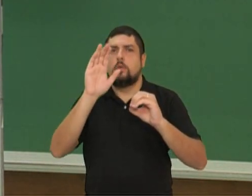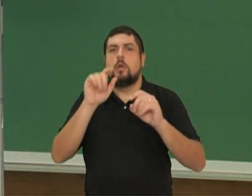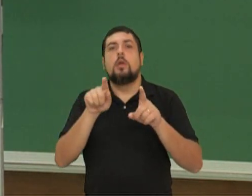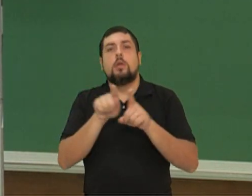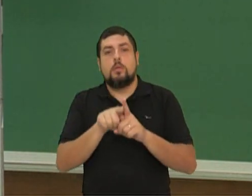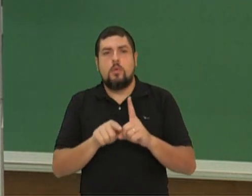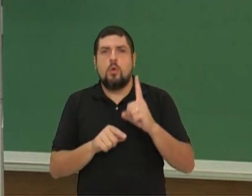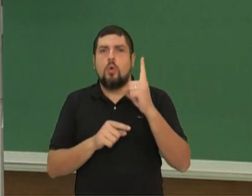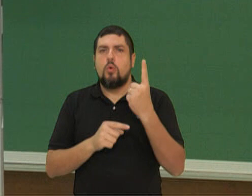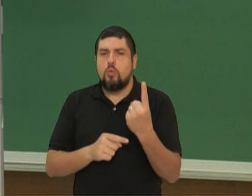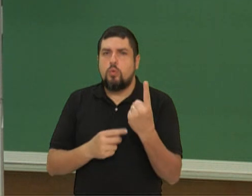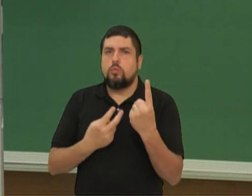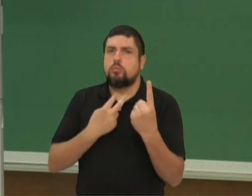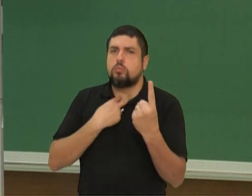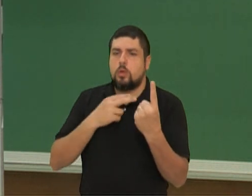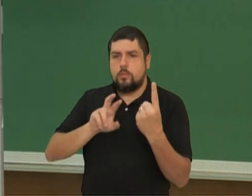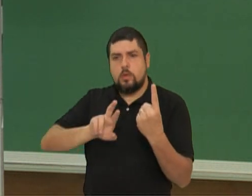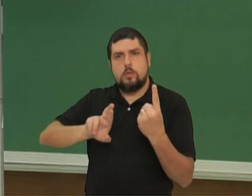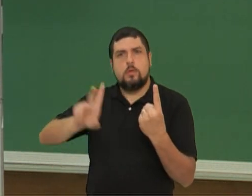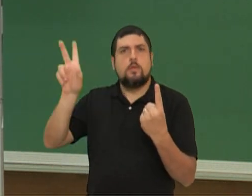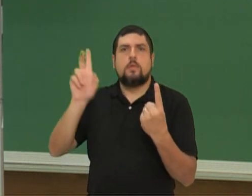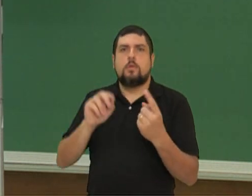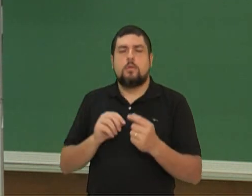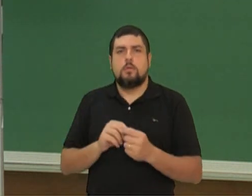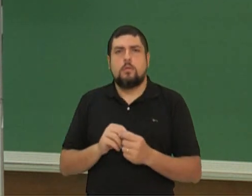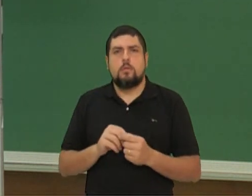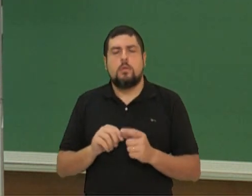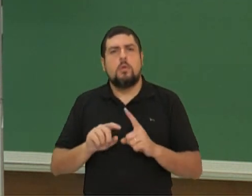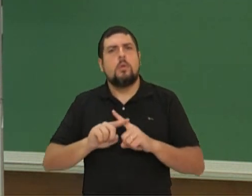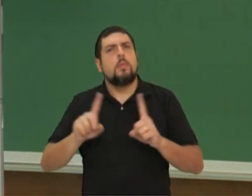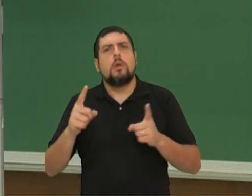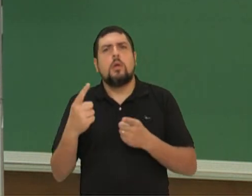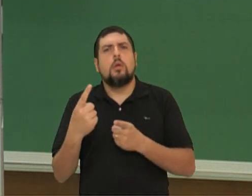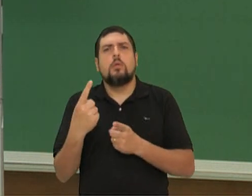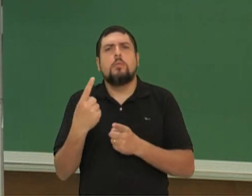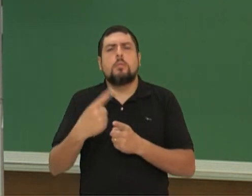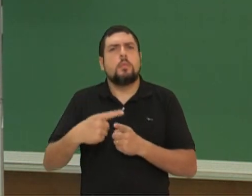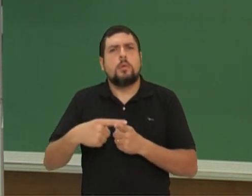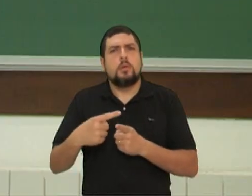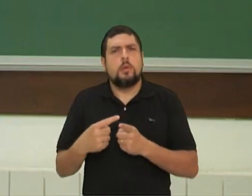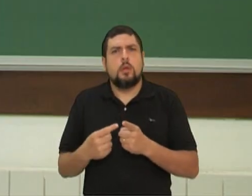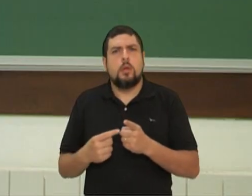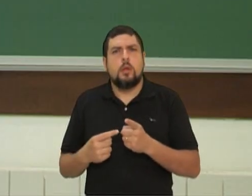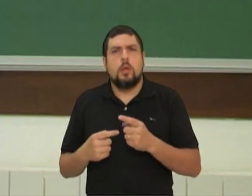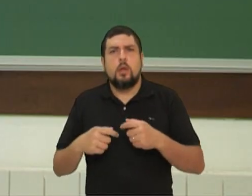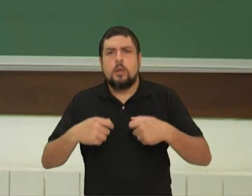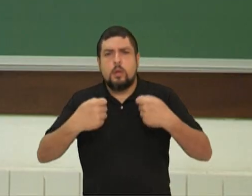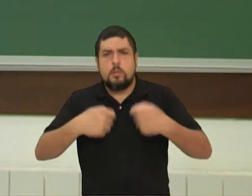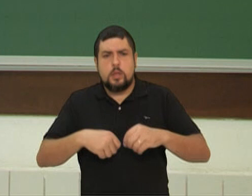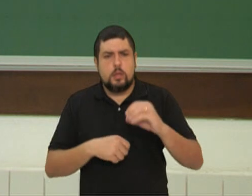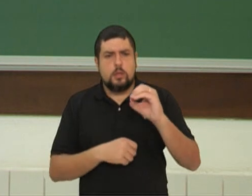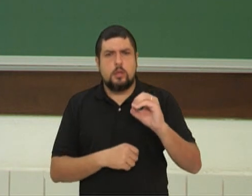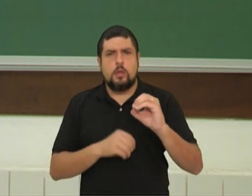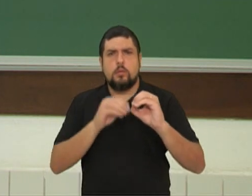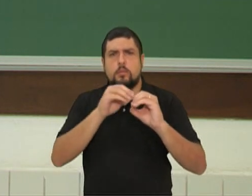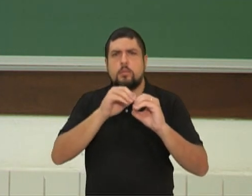1. Aí você fala assim, poxa professor, mas por que a base precisa ser maior que